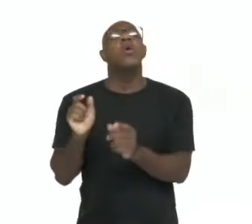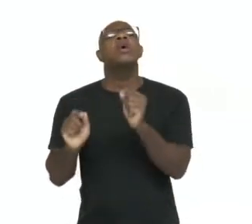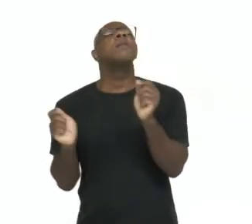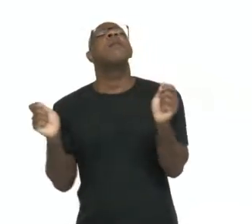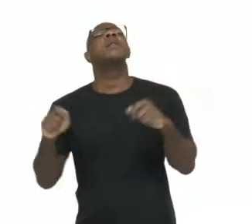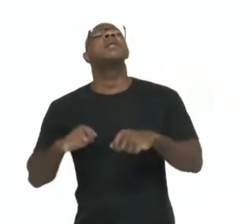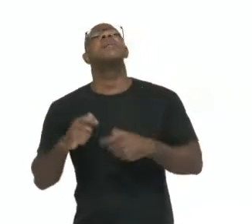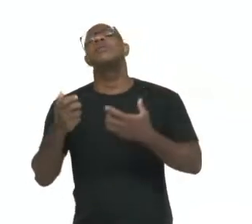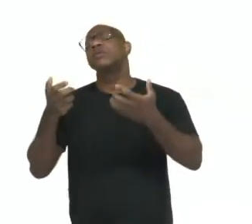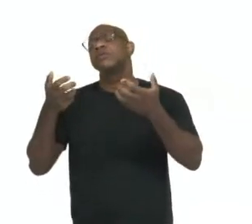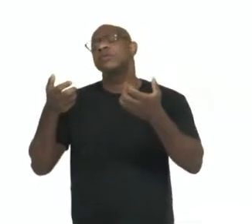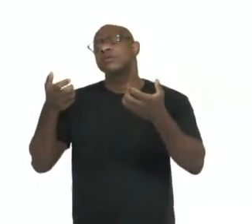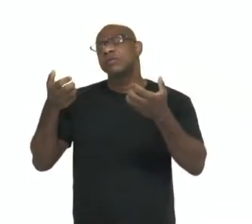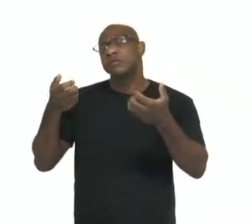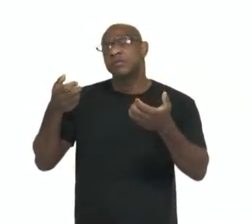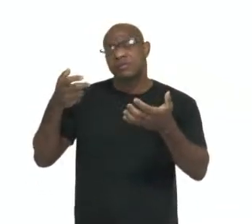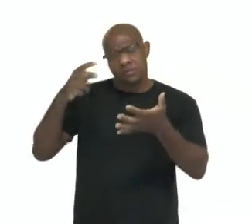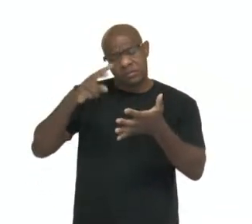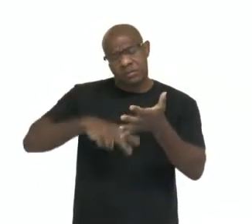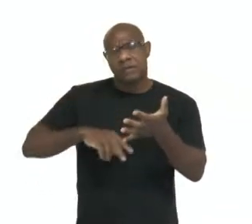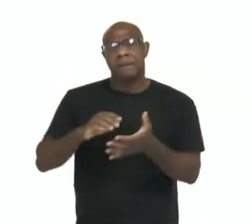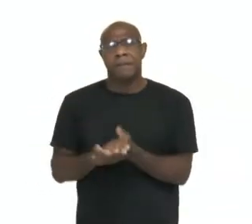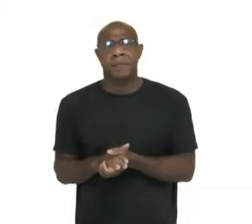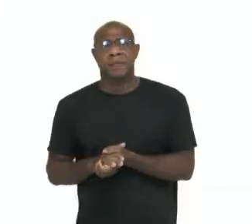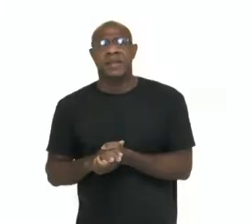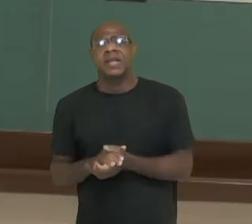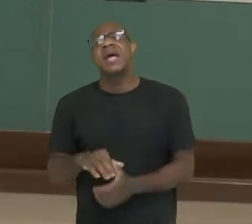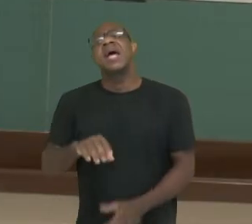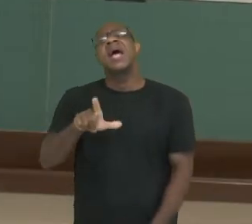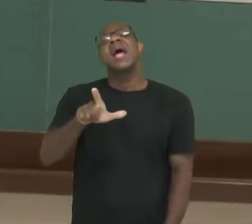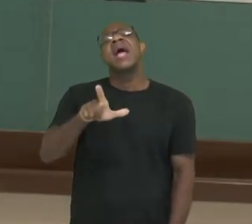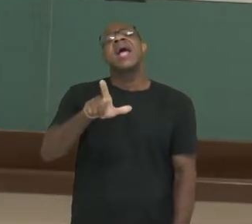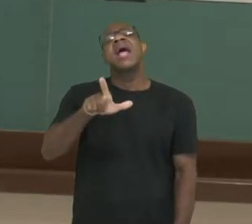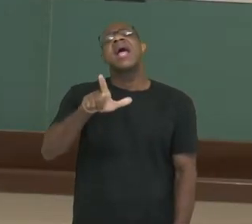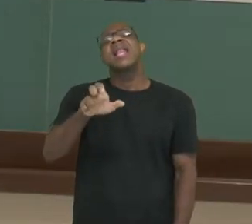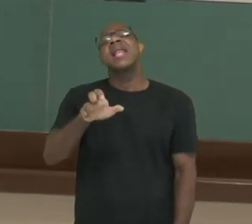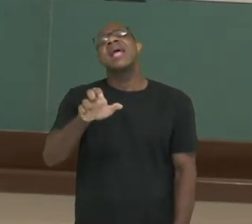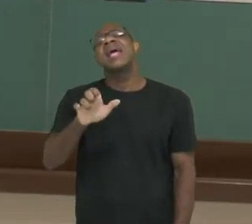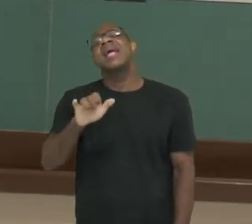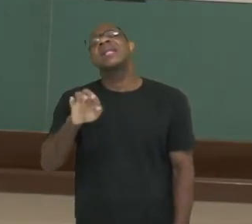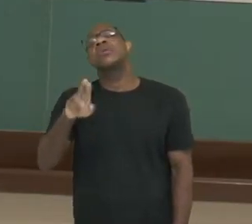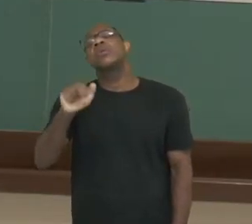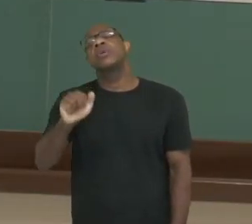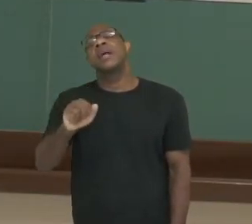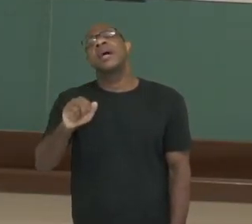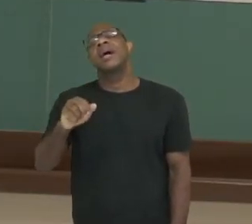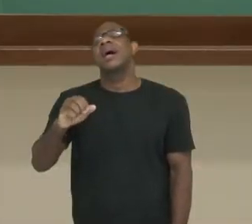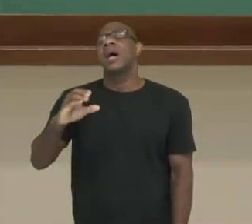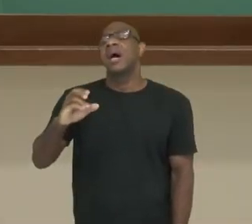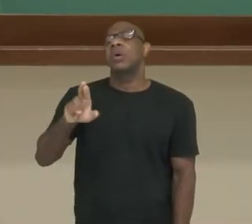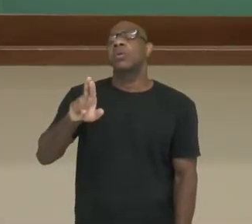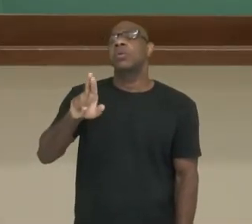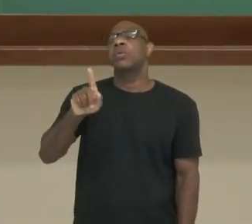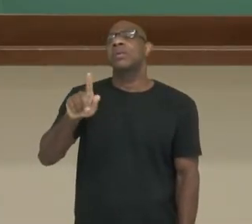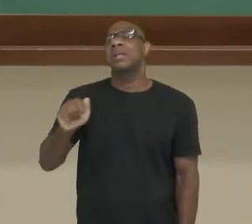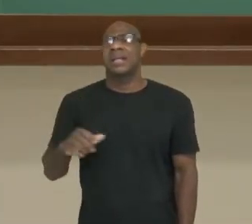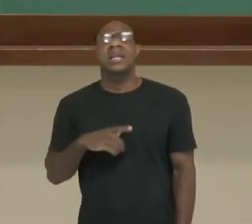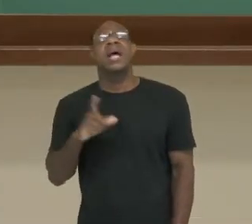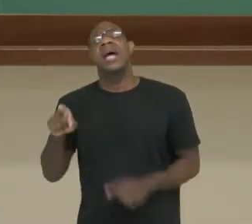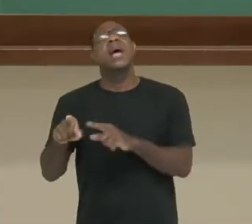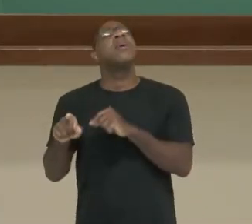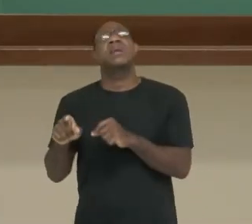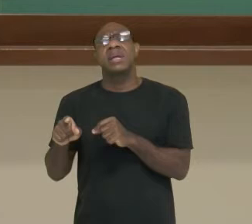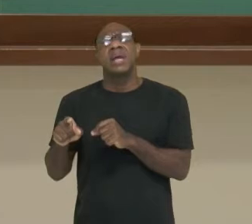enquanto teatro jornal? Leitura cruzada, né? O que seria essa leitura cruzada? É buscar duas fontes de notícias,